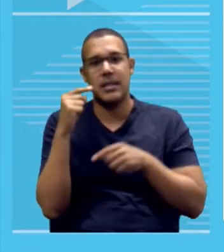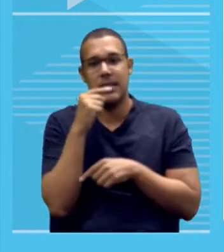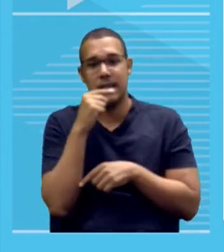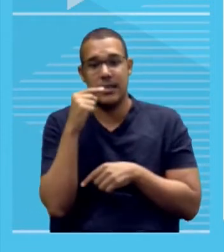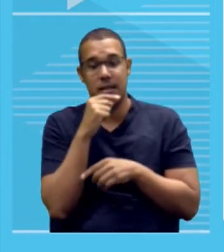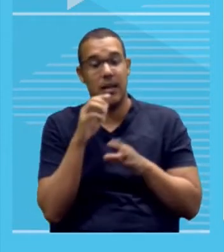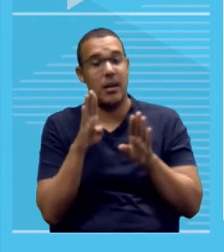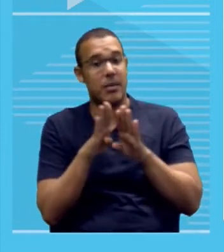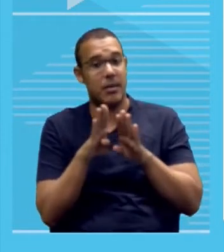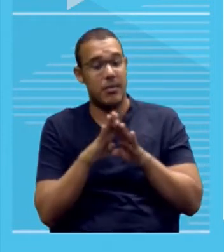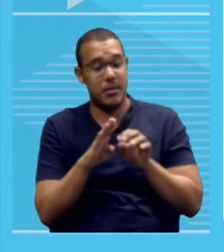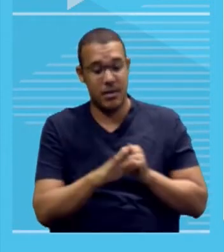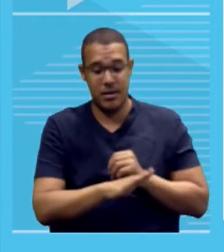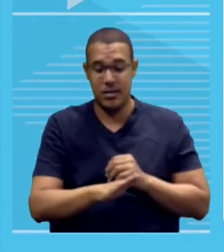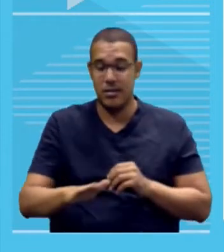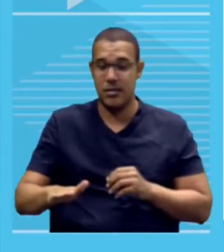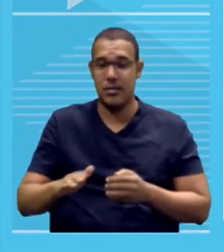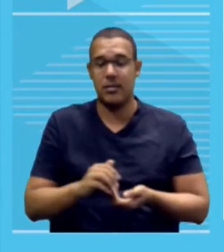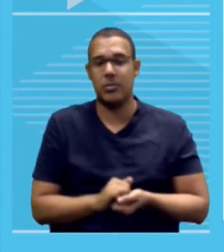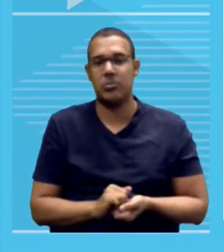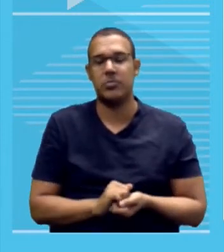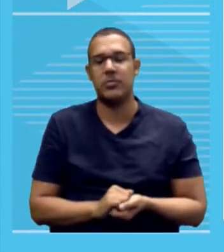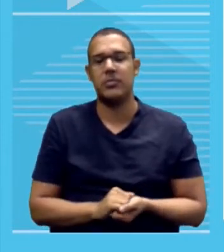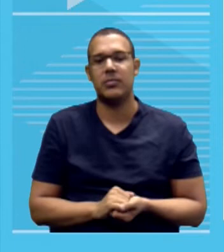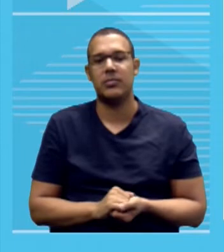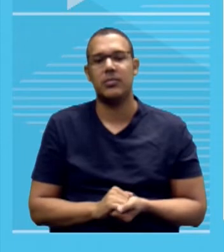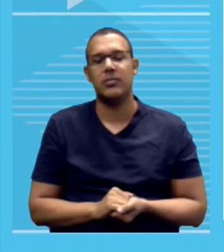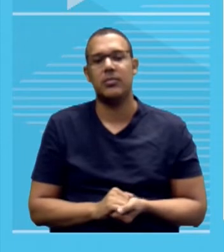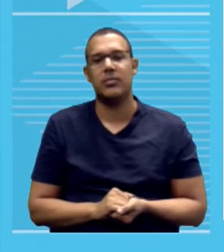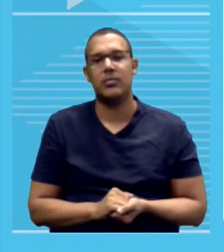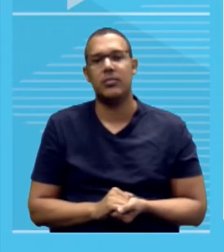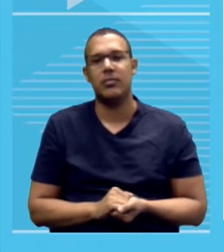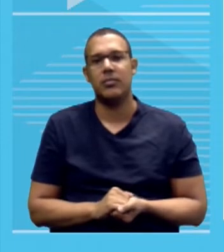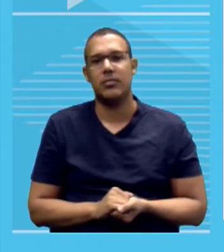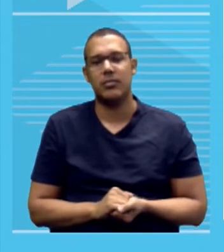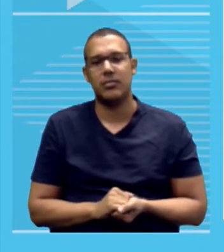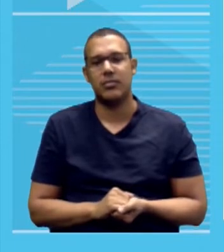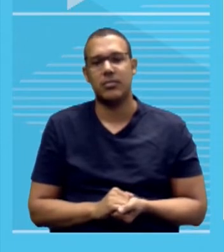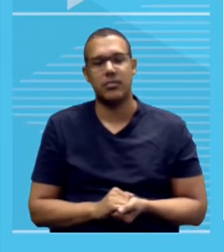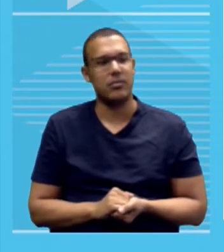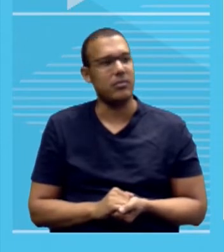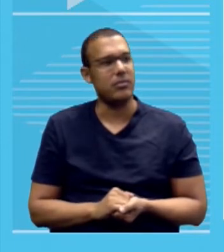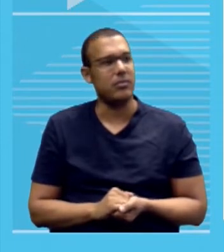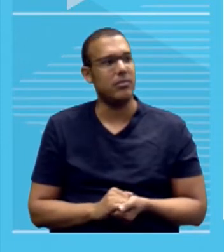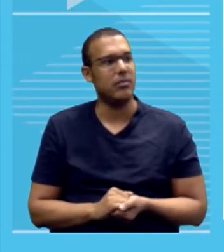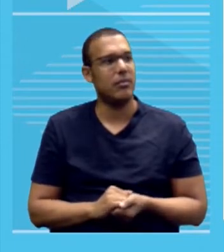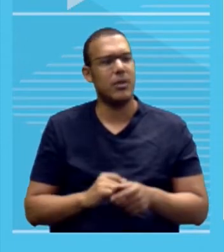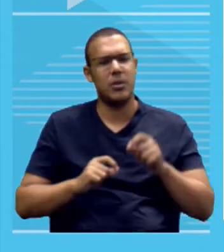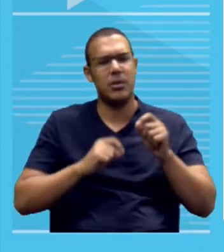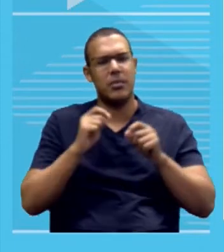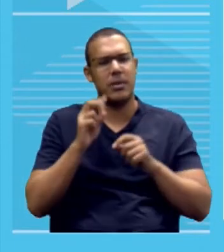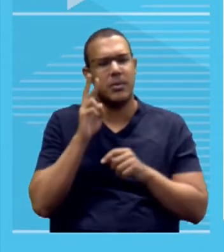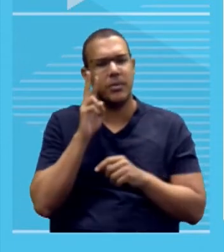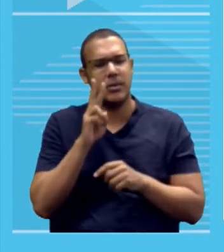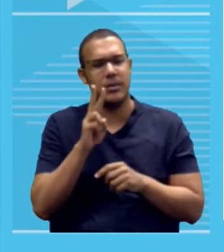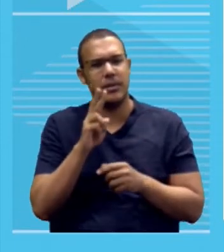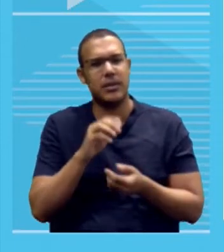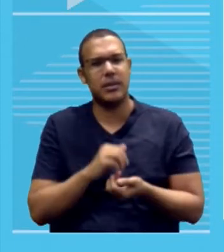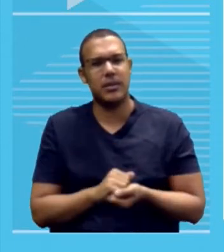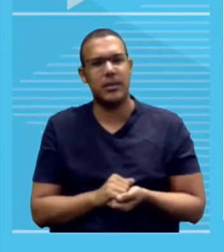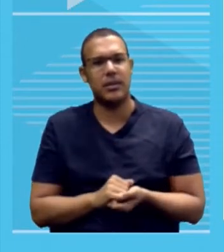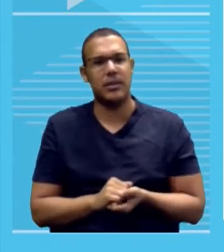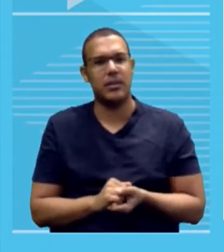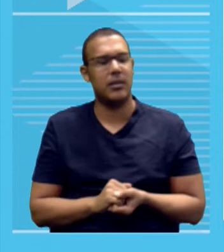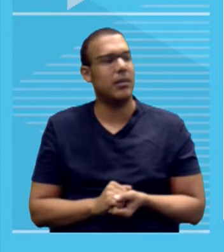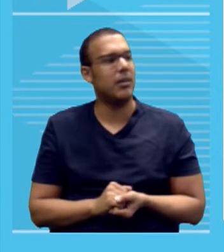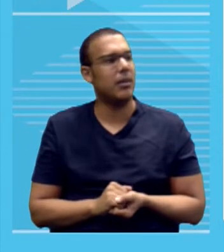quanto você consegue ver as crianças aí professor Além disso quer mais que eu posso visualizar gente você